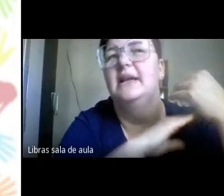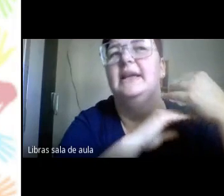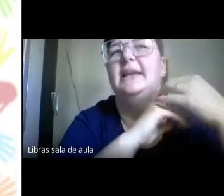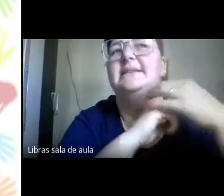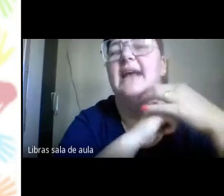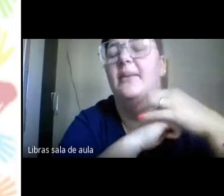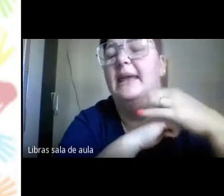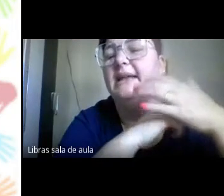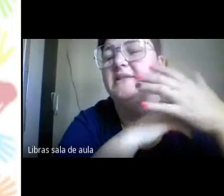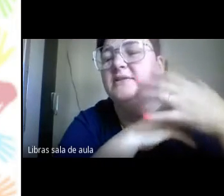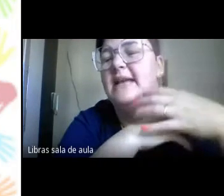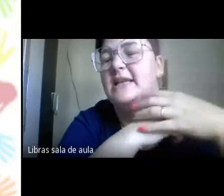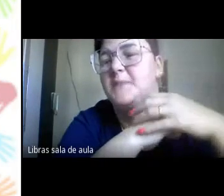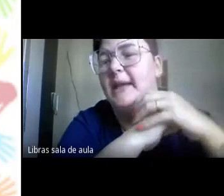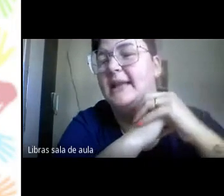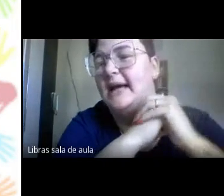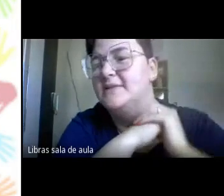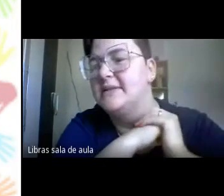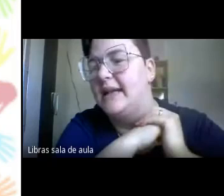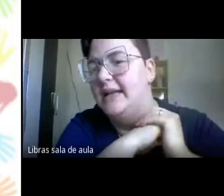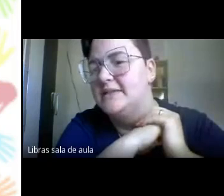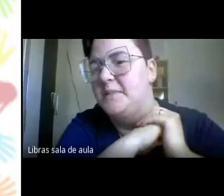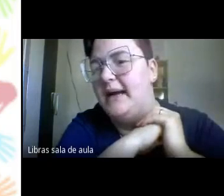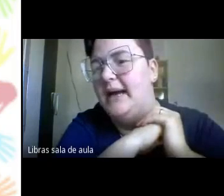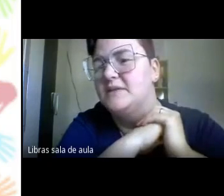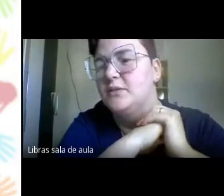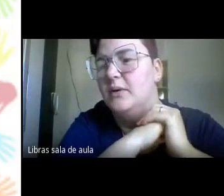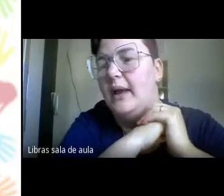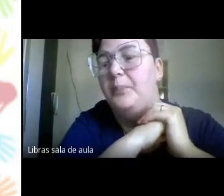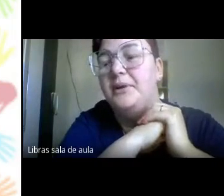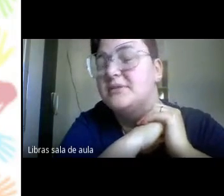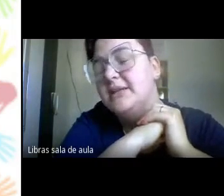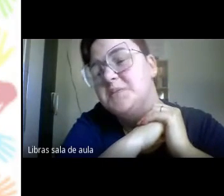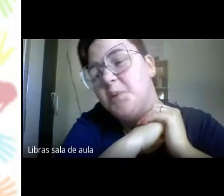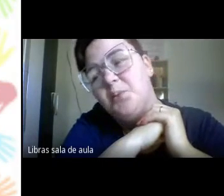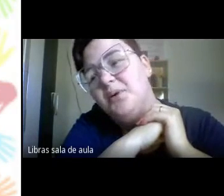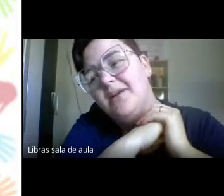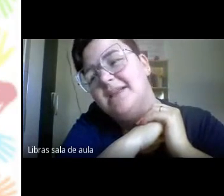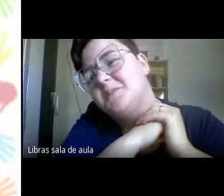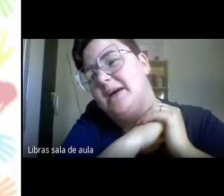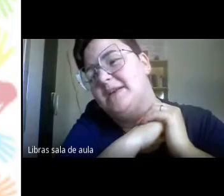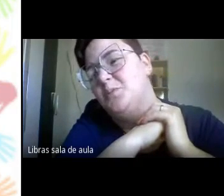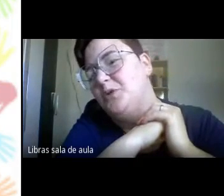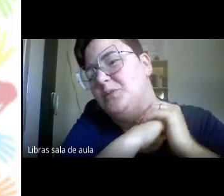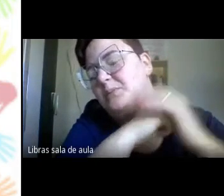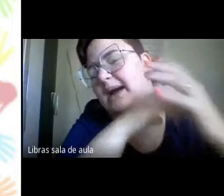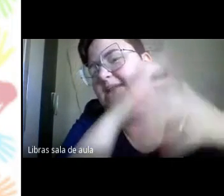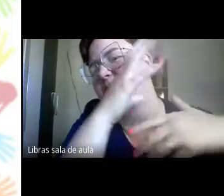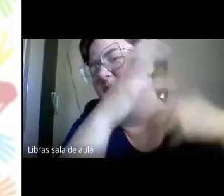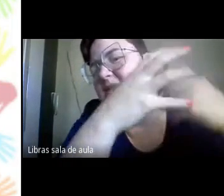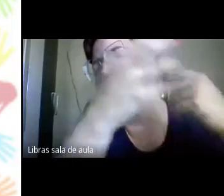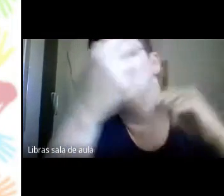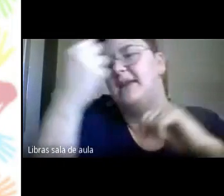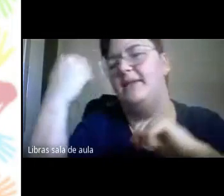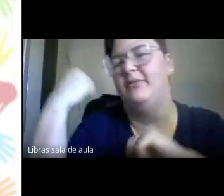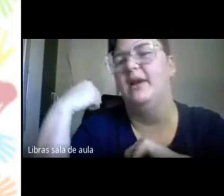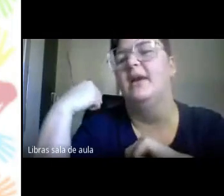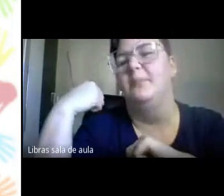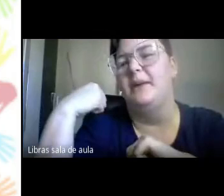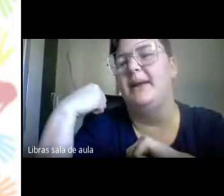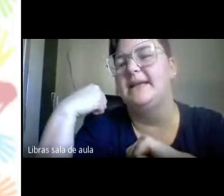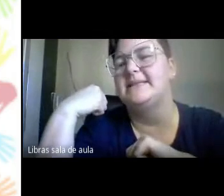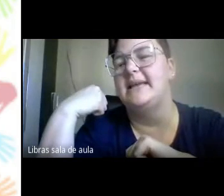Acolhidos, que eles sabem que eles vão ser respeitados naquele espaço, é por isso que eles procuram aquele espaço muito mais vezes do